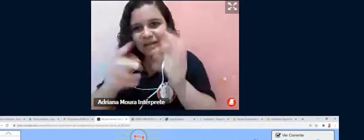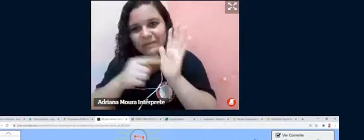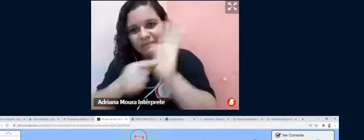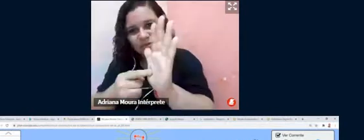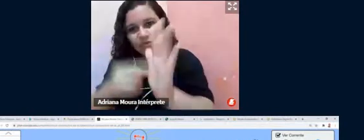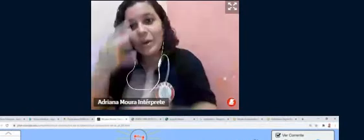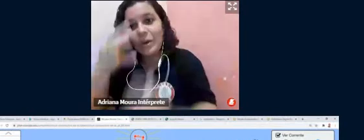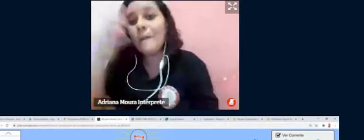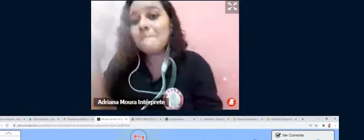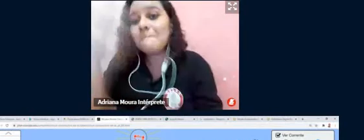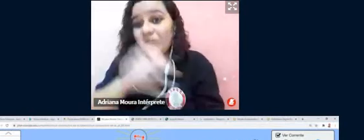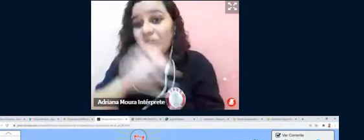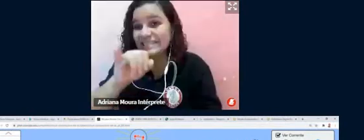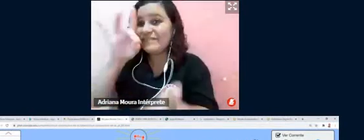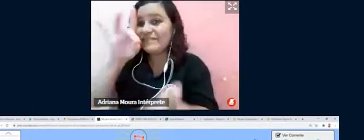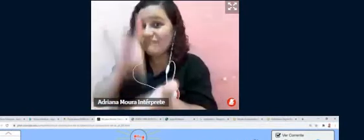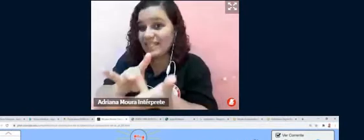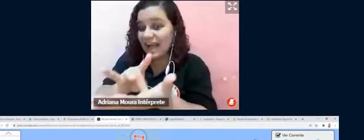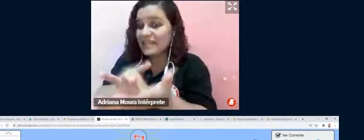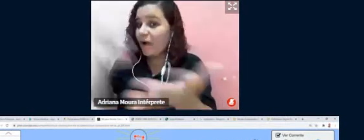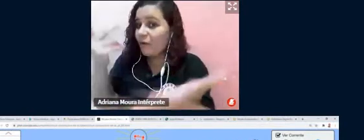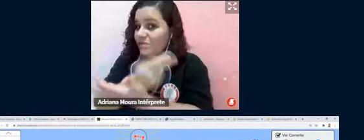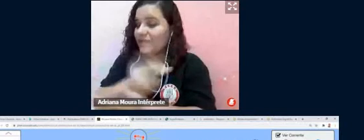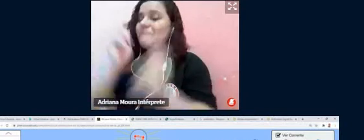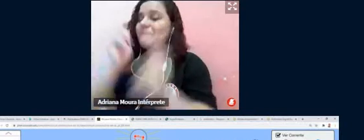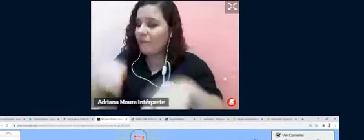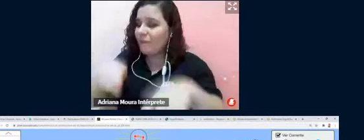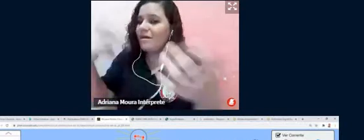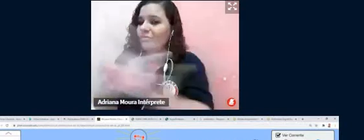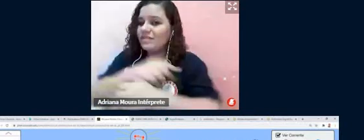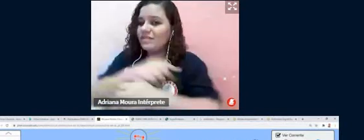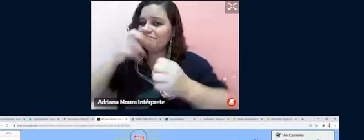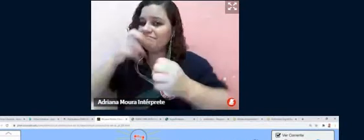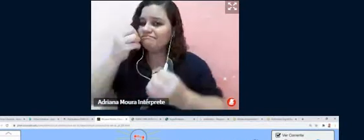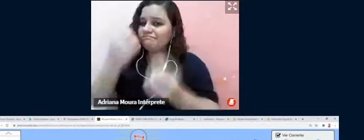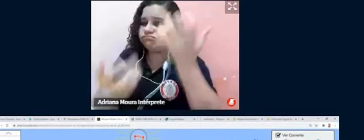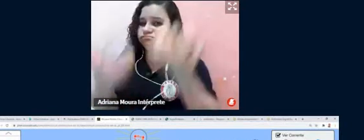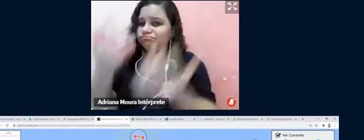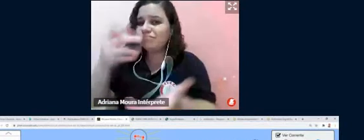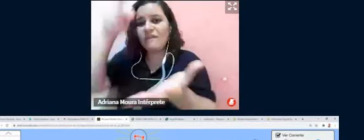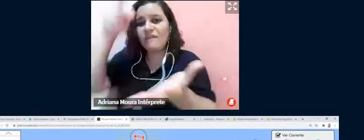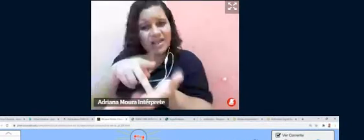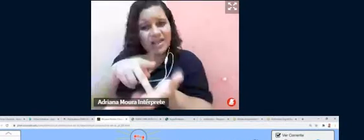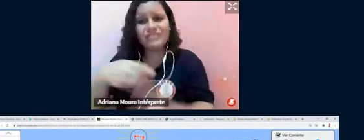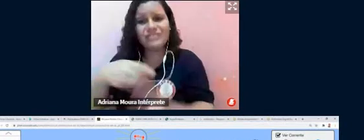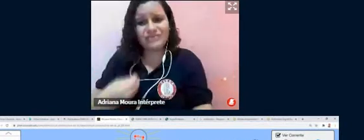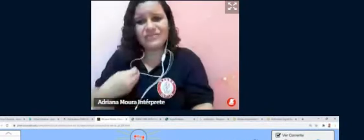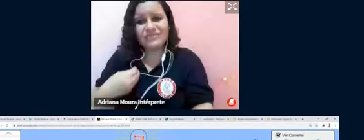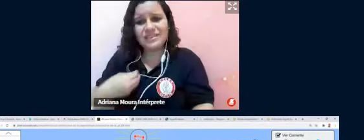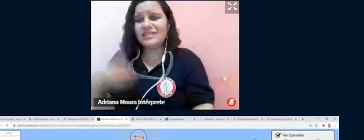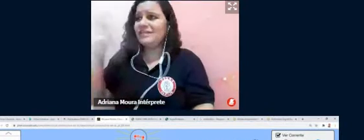no circuito real, você provoca um curto-circuito, e este curto-circuito pode levar a